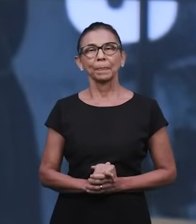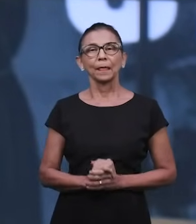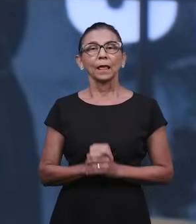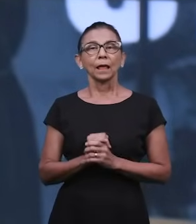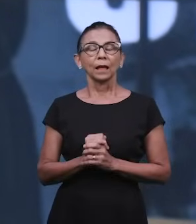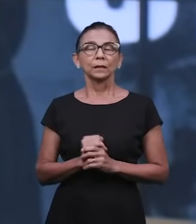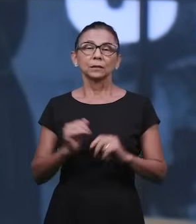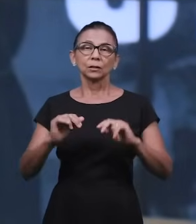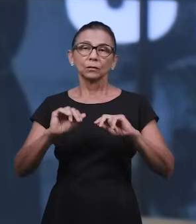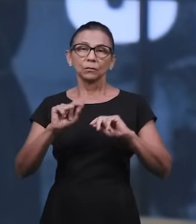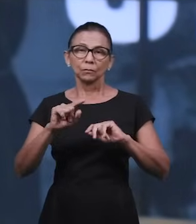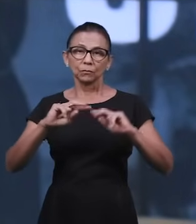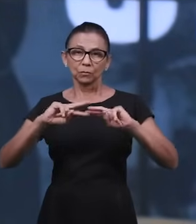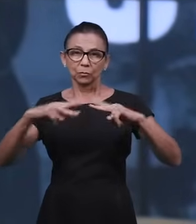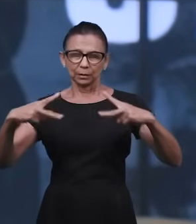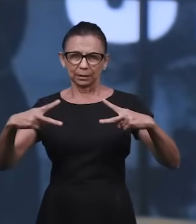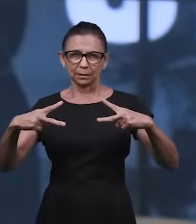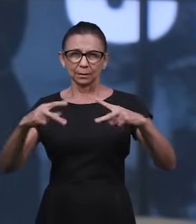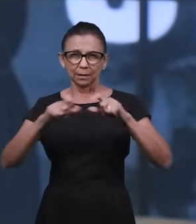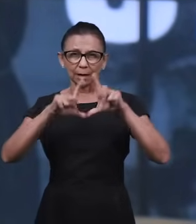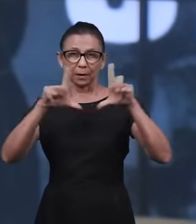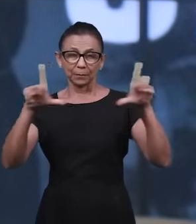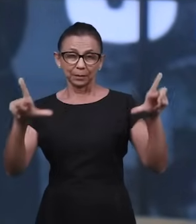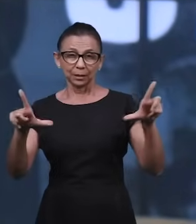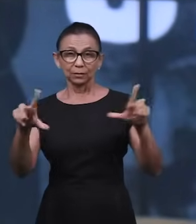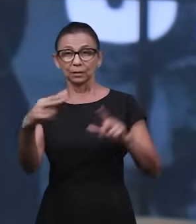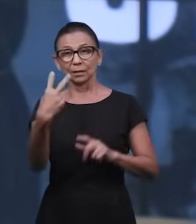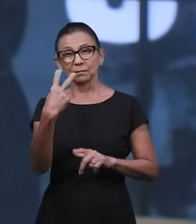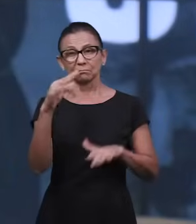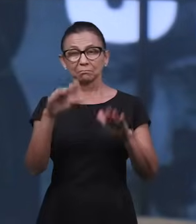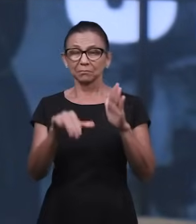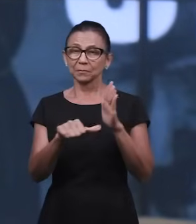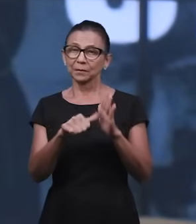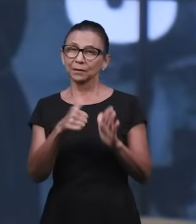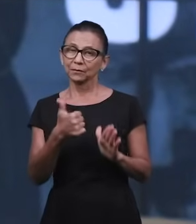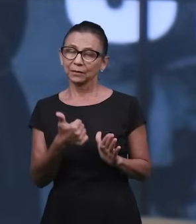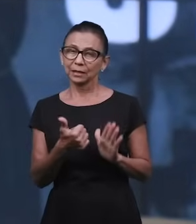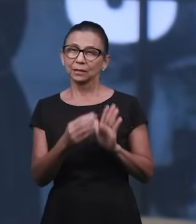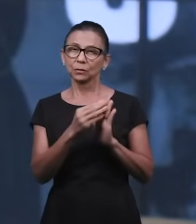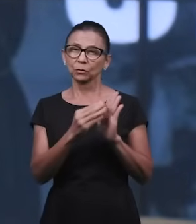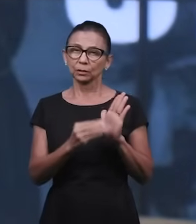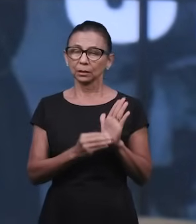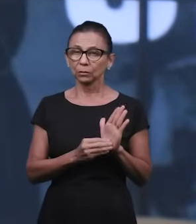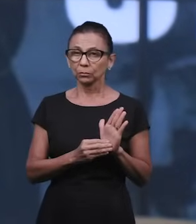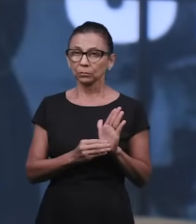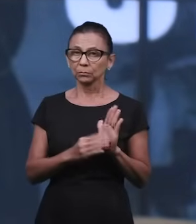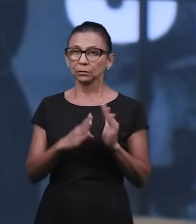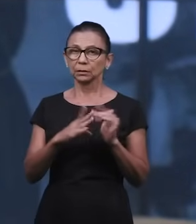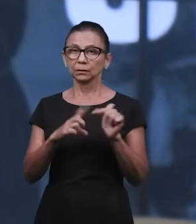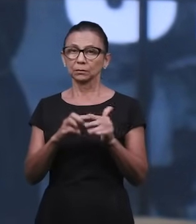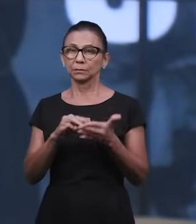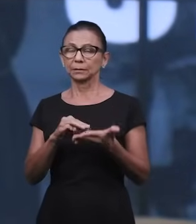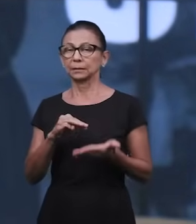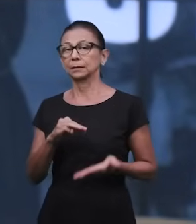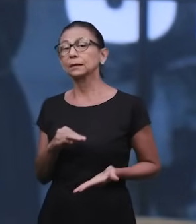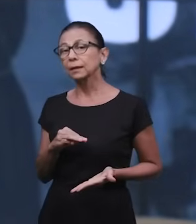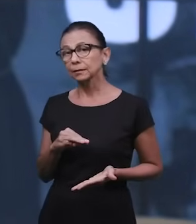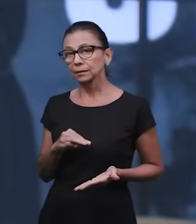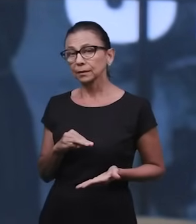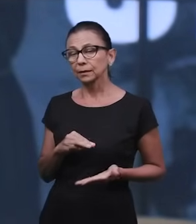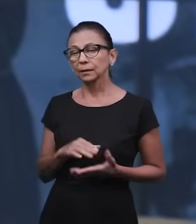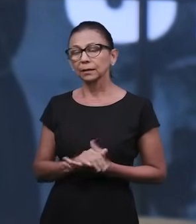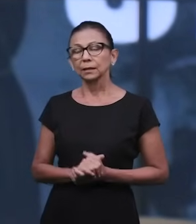programa, e talvez esteja assistindo pela primeira vez um conteúdo da Igreja Cristã Maranata. Nós não estamos aqui